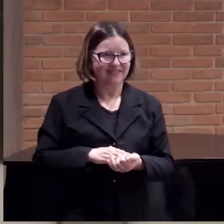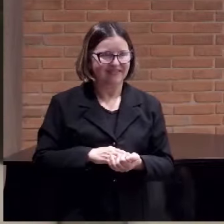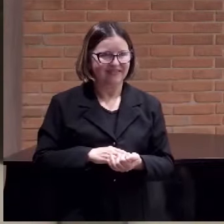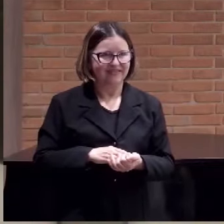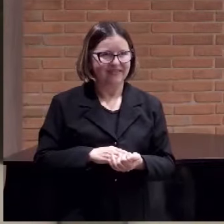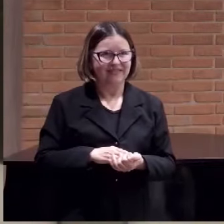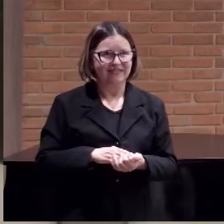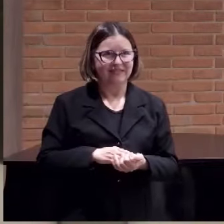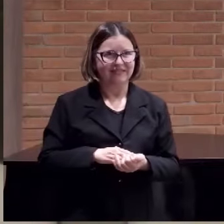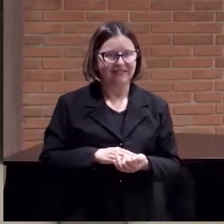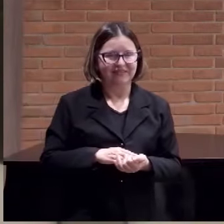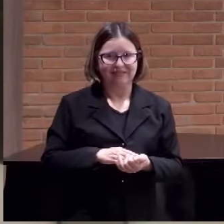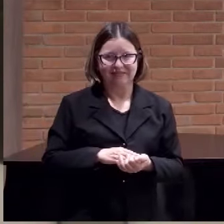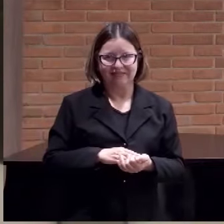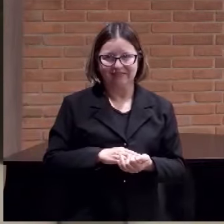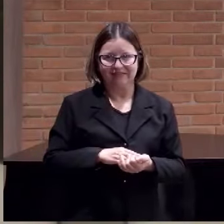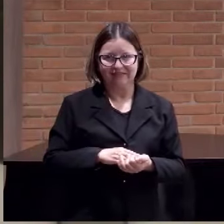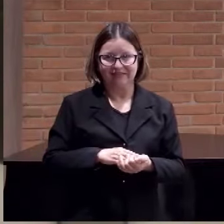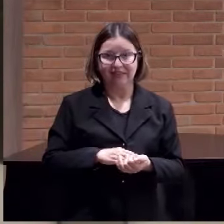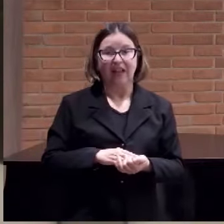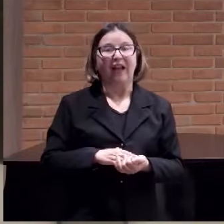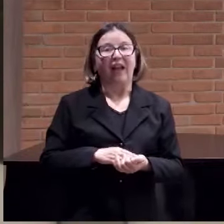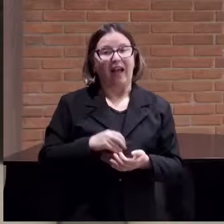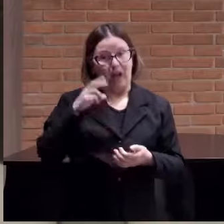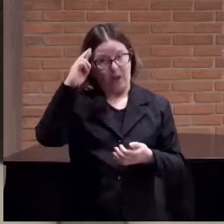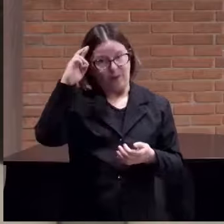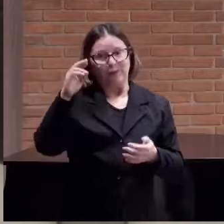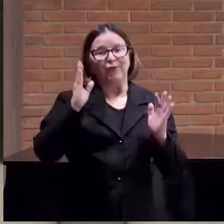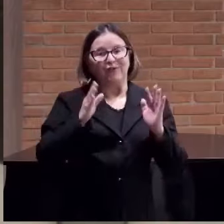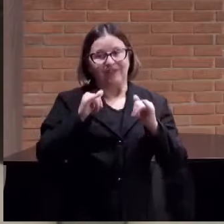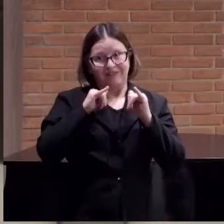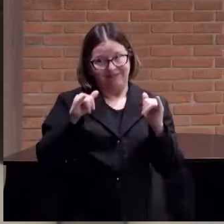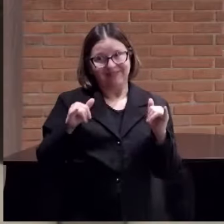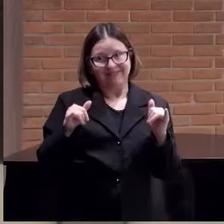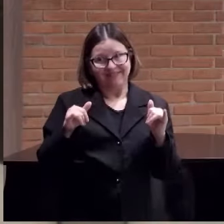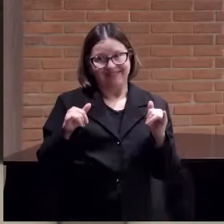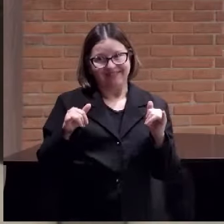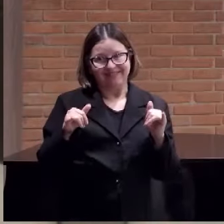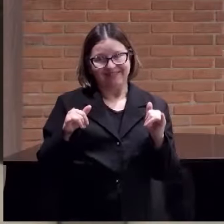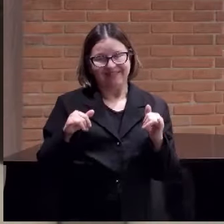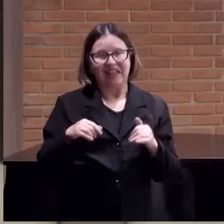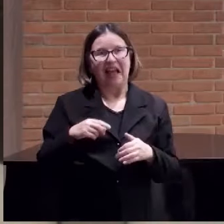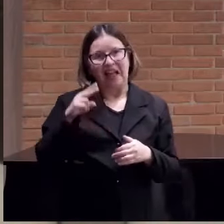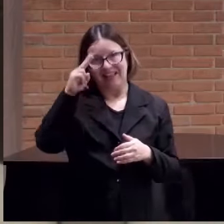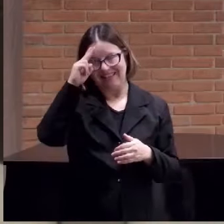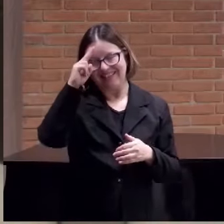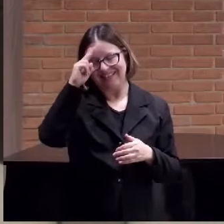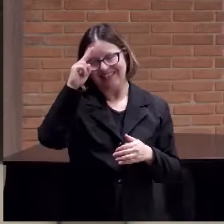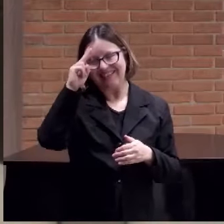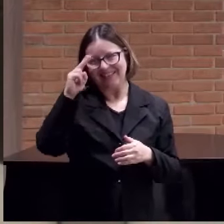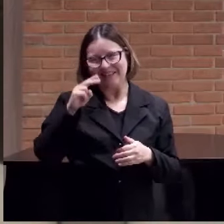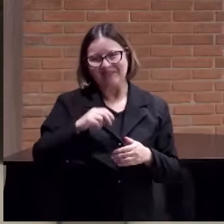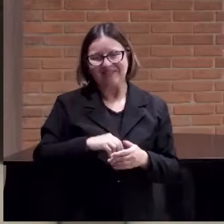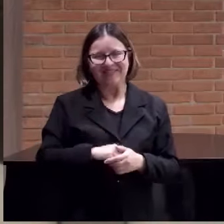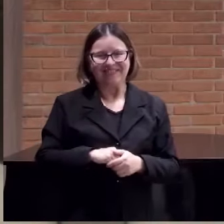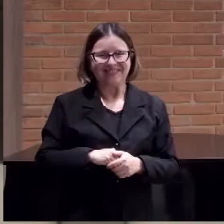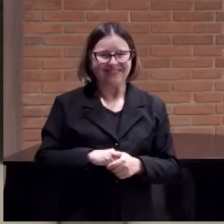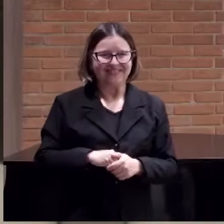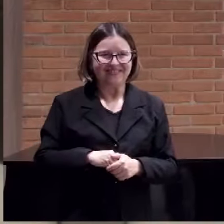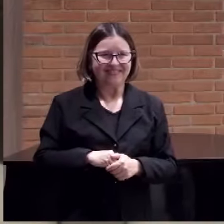Bem que o Senhor falou. Você vai lembrar bem disso aqui.